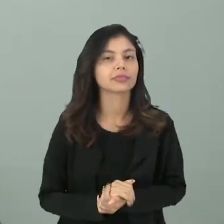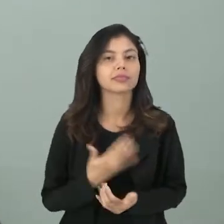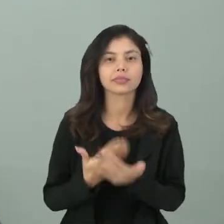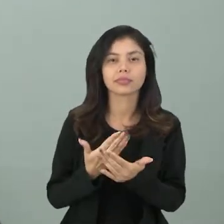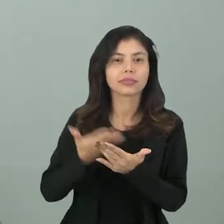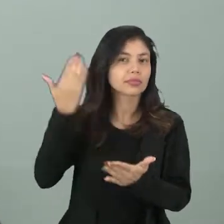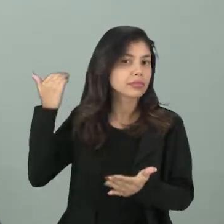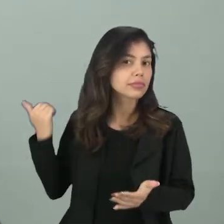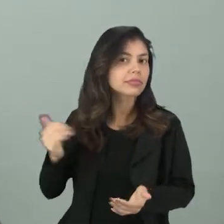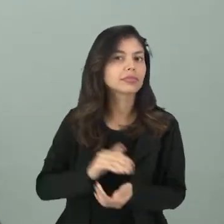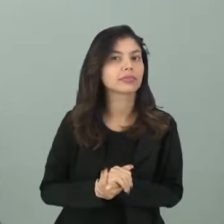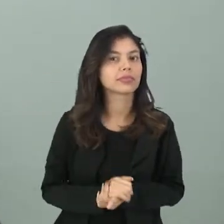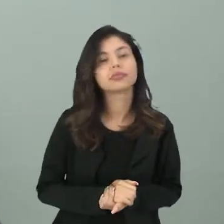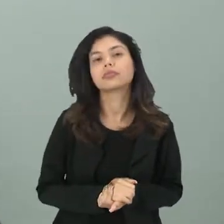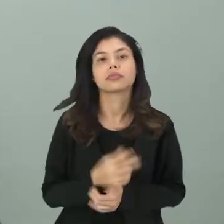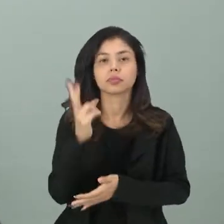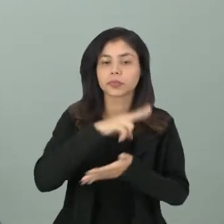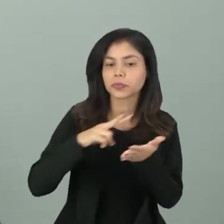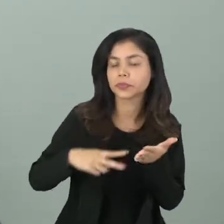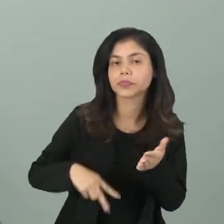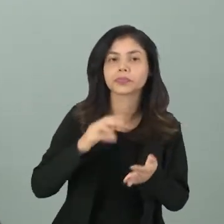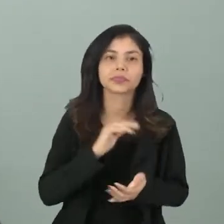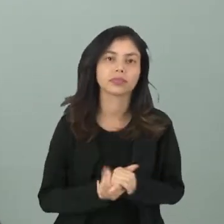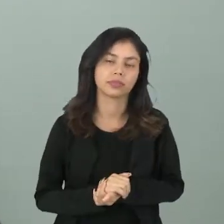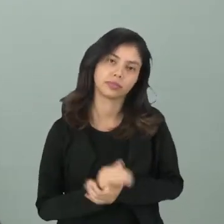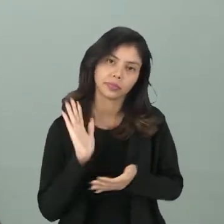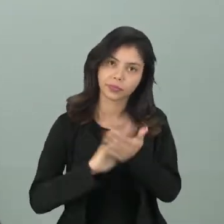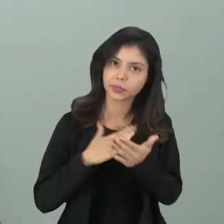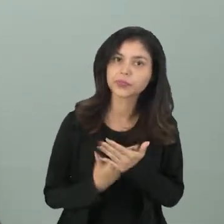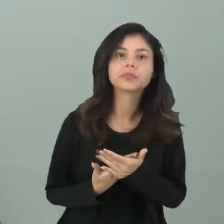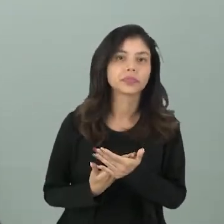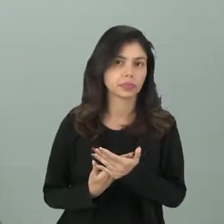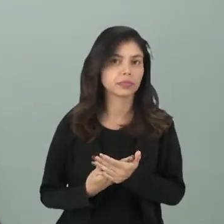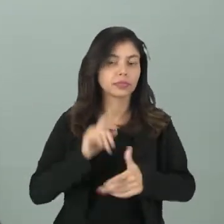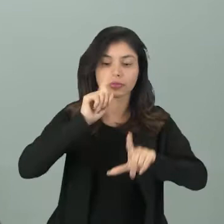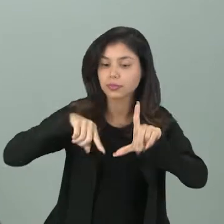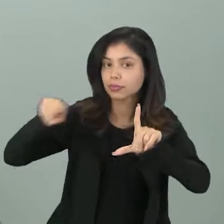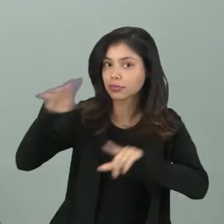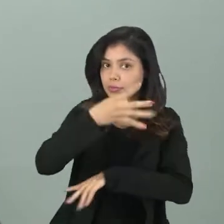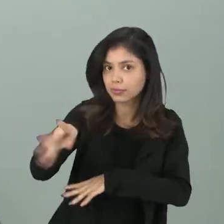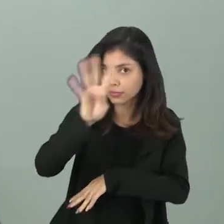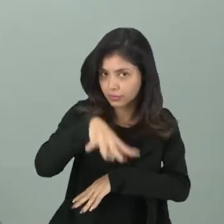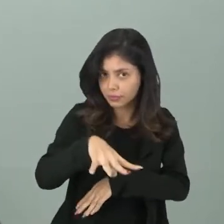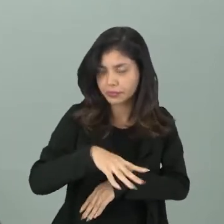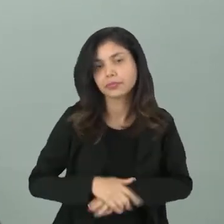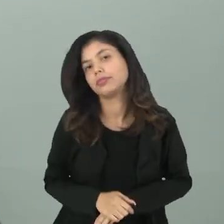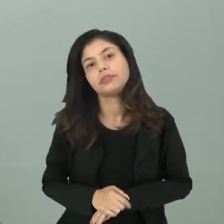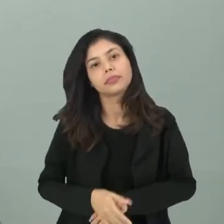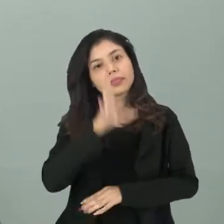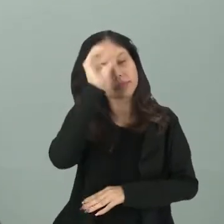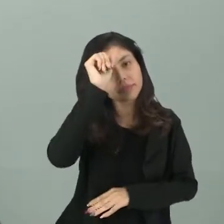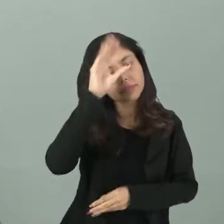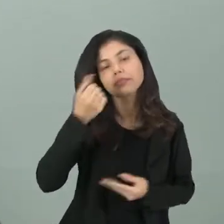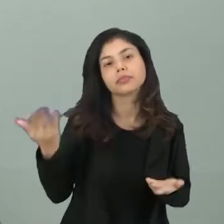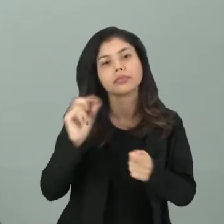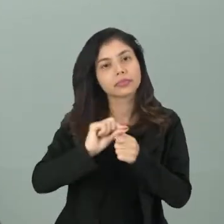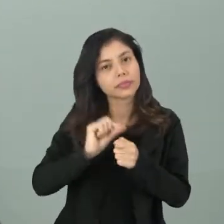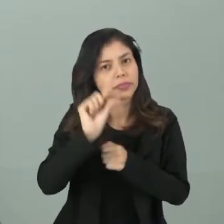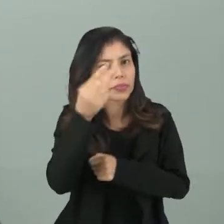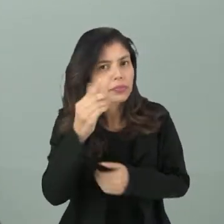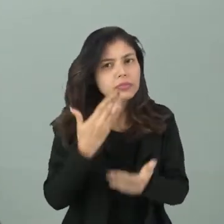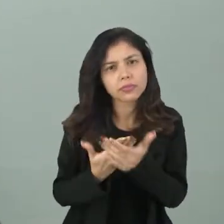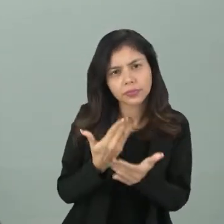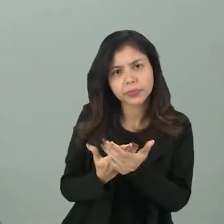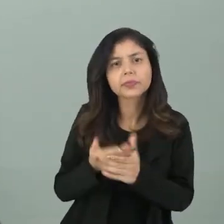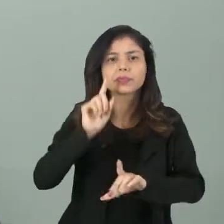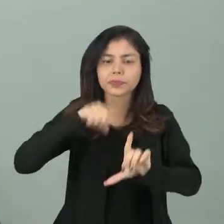aula anterior, que foi a leitura e interpretação de gráficos e tabelas. Nós aprendemos e fizemos um pequeno estudo